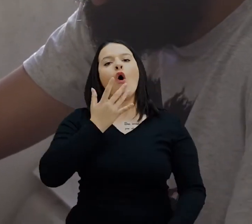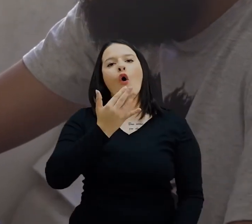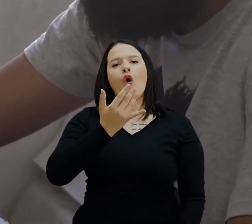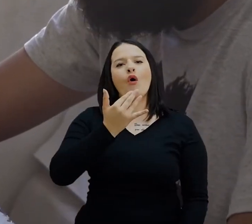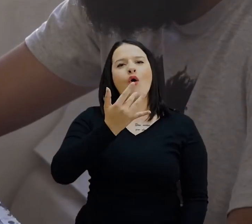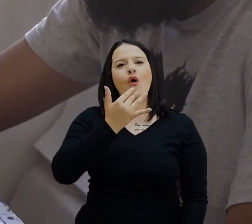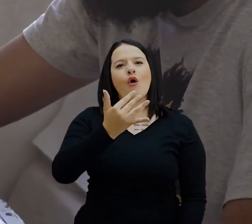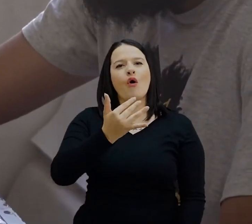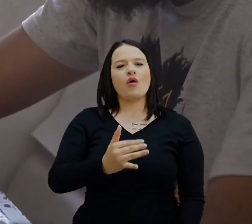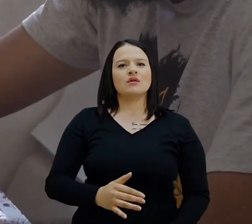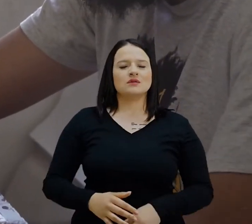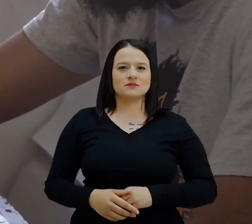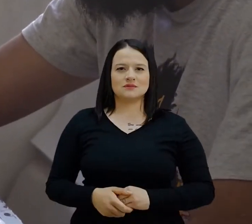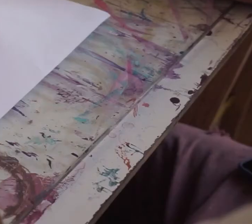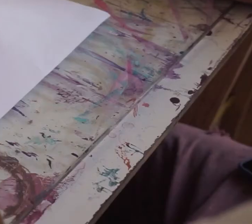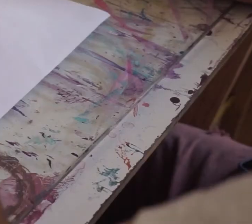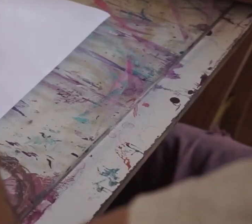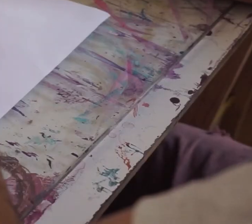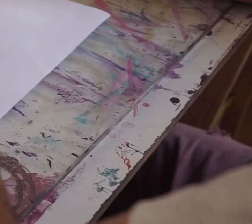para incrementar um pouco mais a letra.